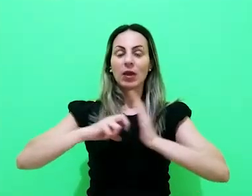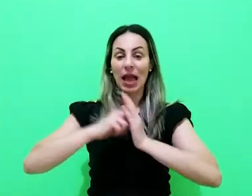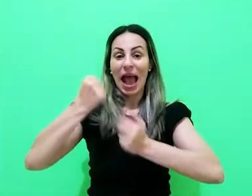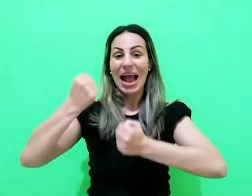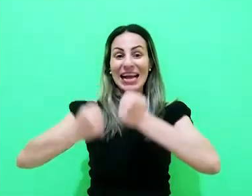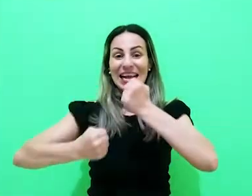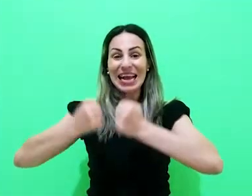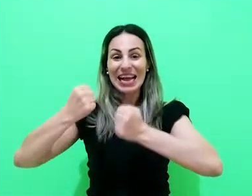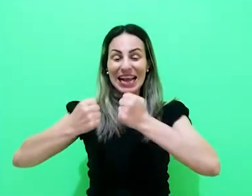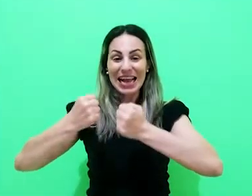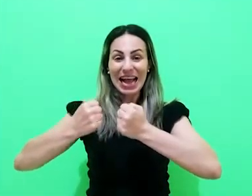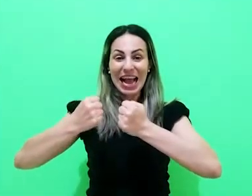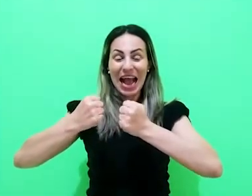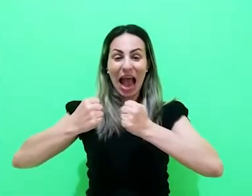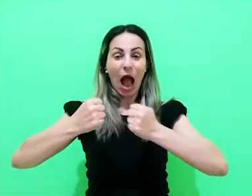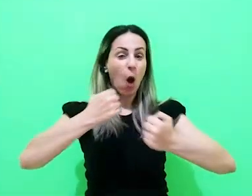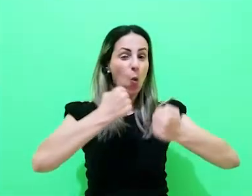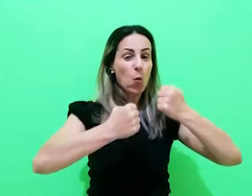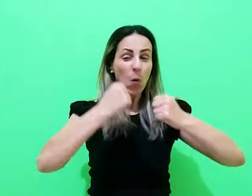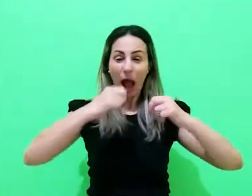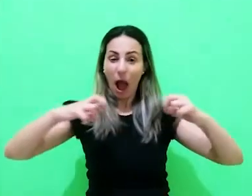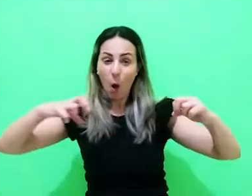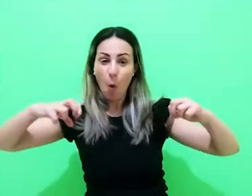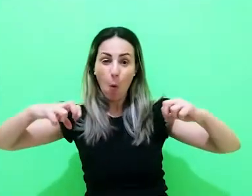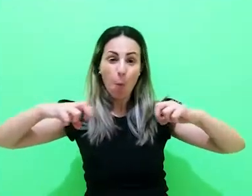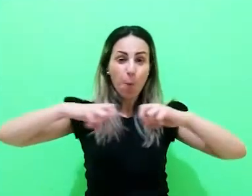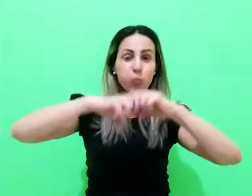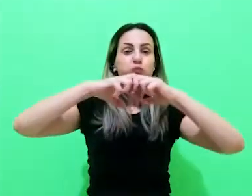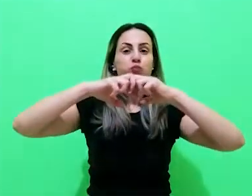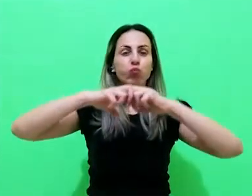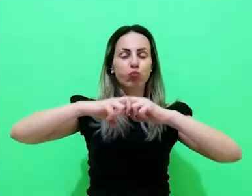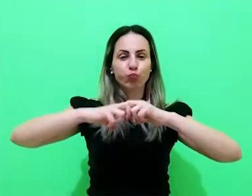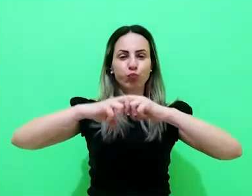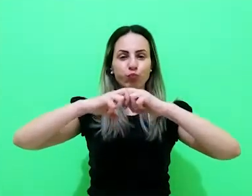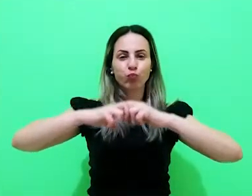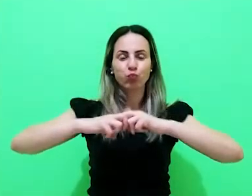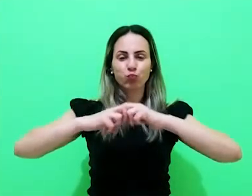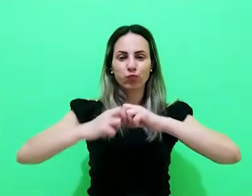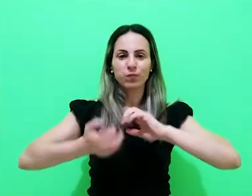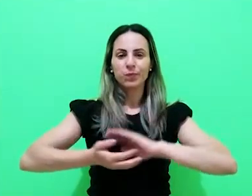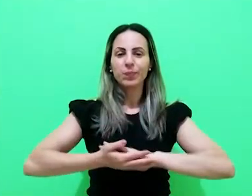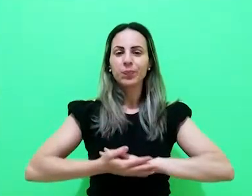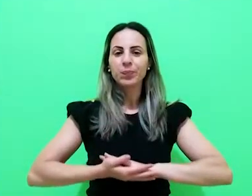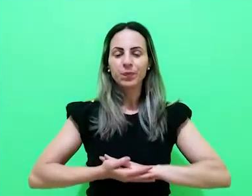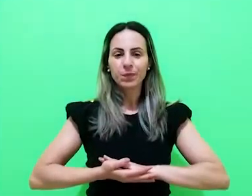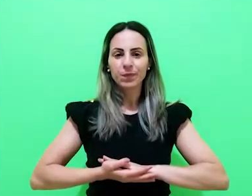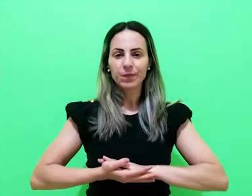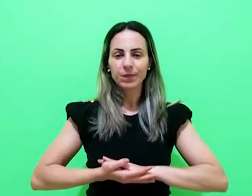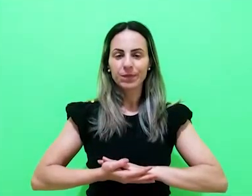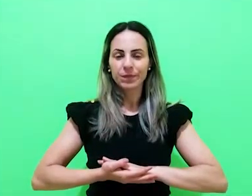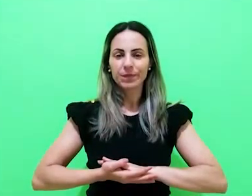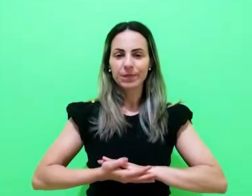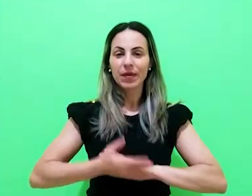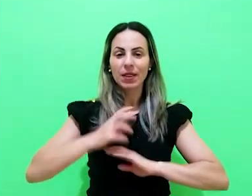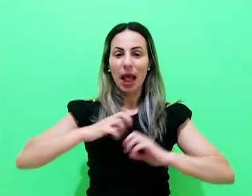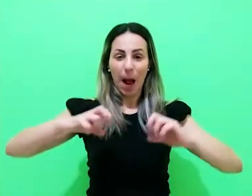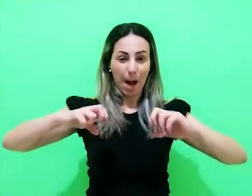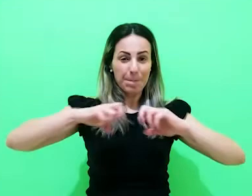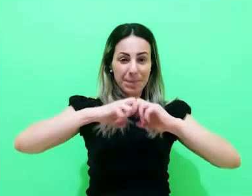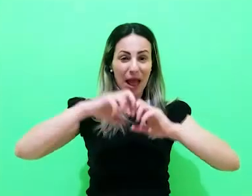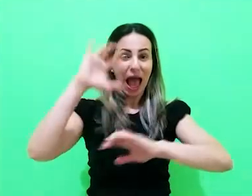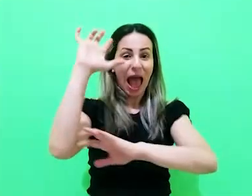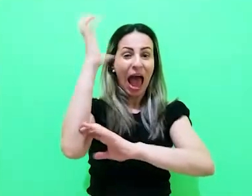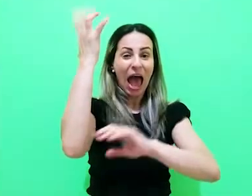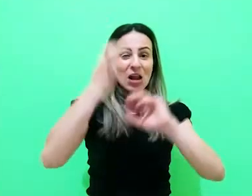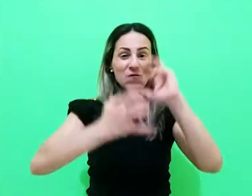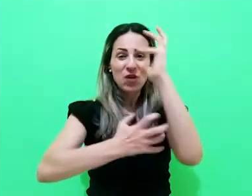carro bateu contra outro carro, se chocou contra outro carro e bateu numa árvore,